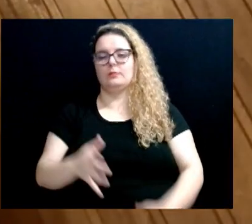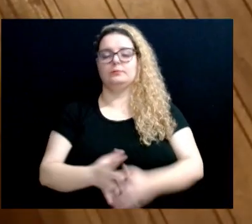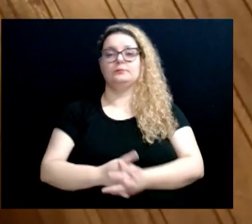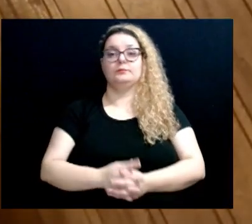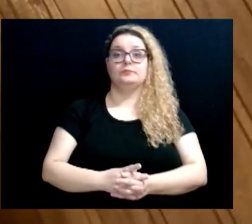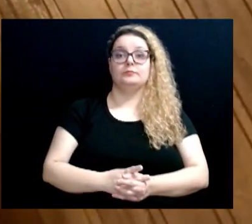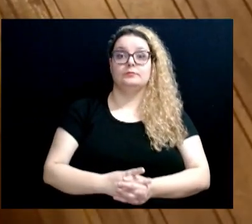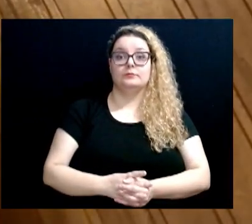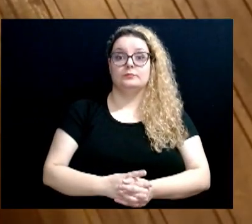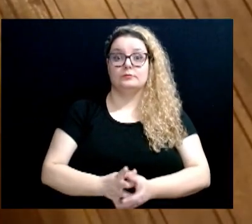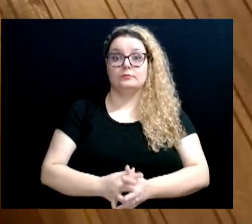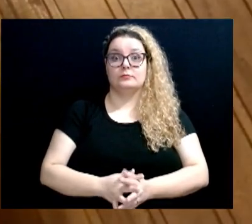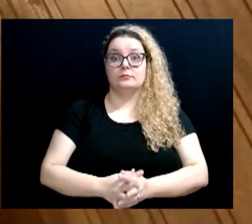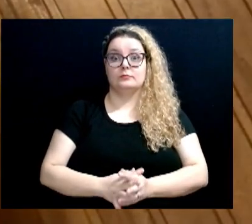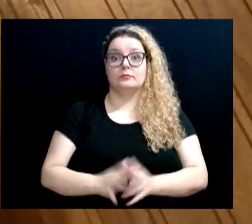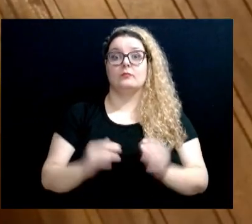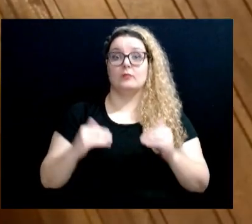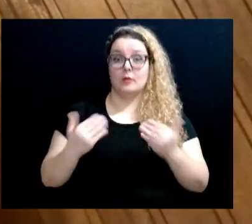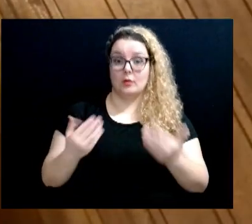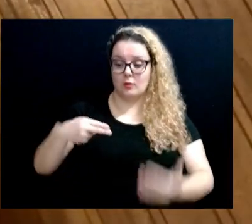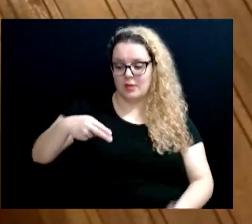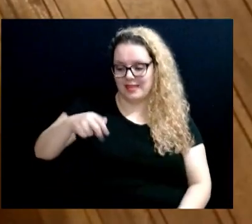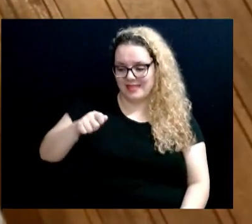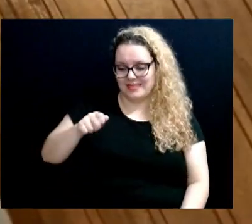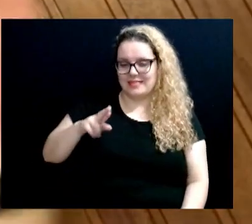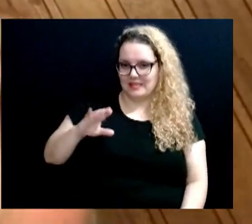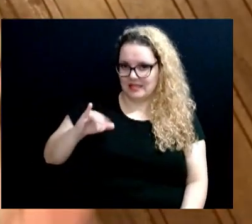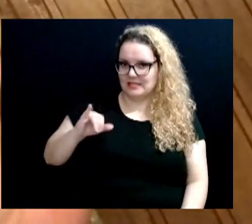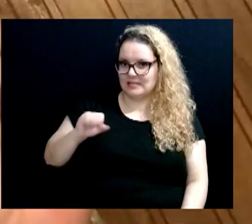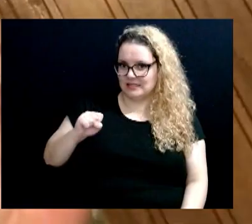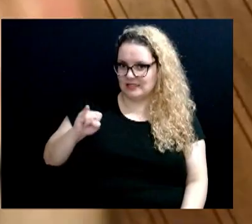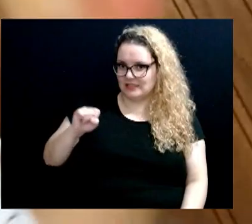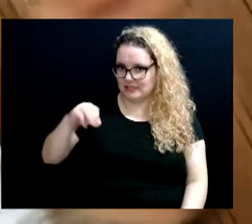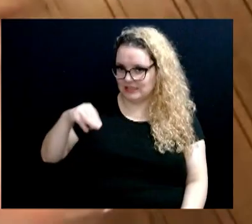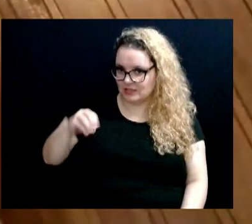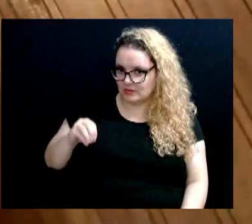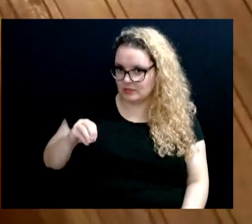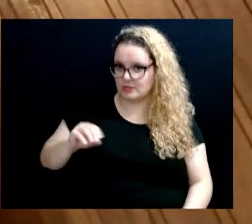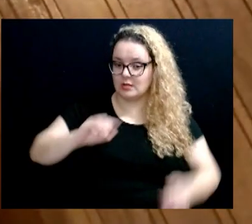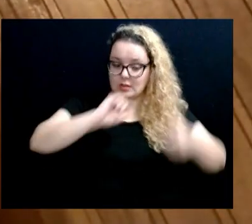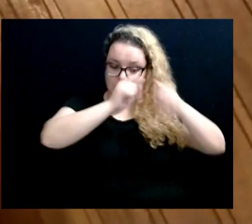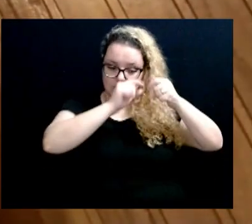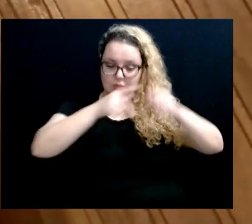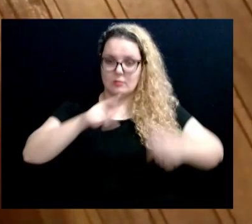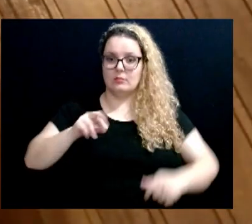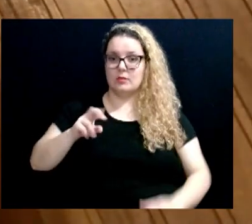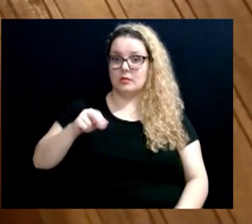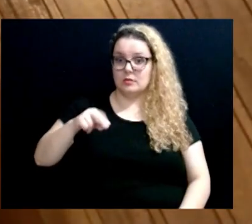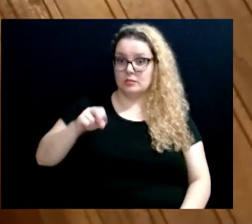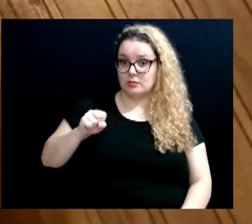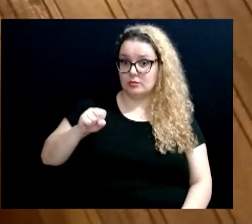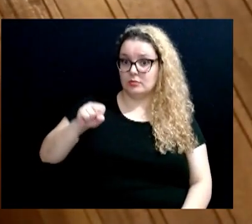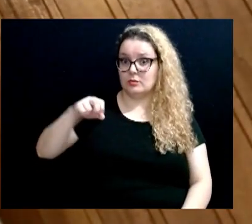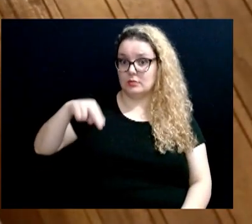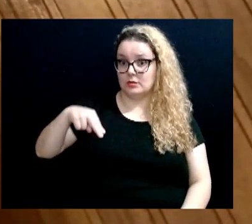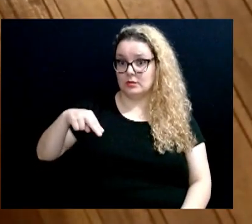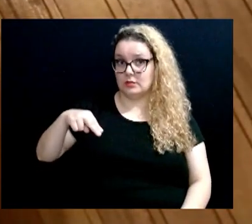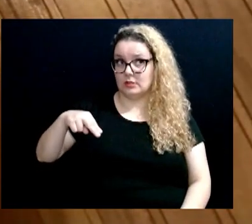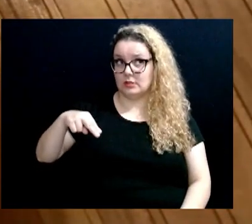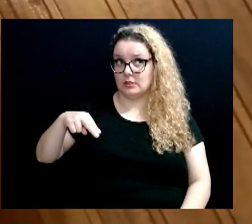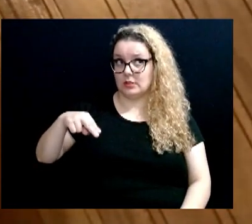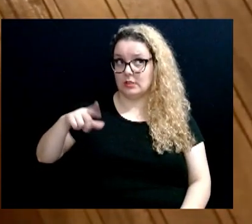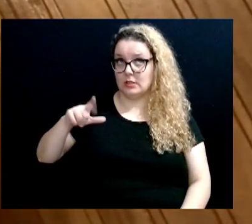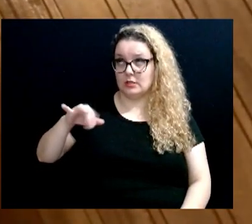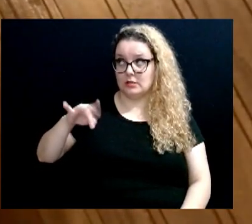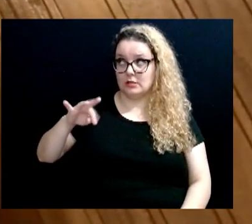Bom, quando a gente fala de narcisismo, nós estamos falando de um transtorno de personalidade narcisista. Quando entra na questão dos